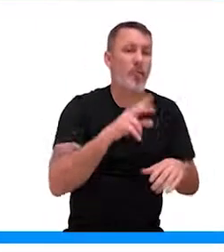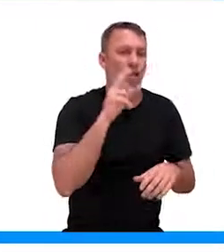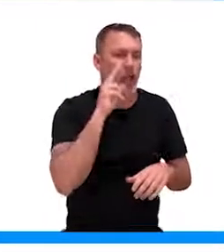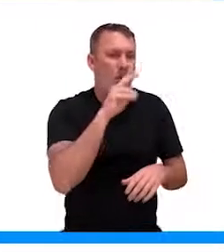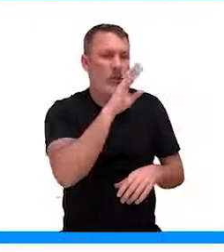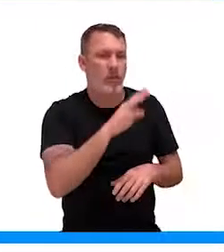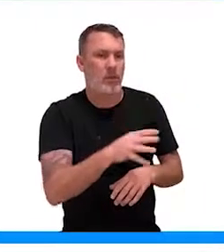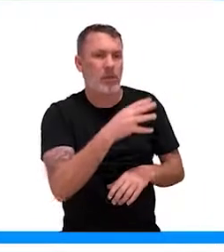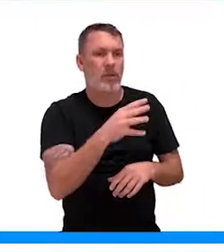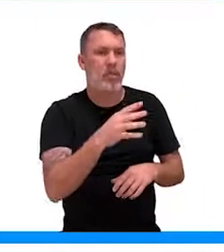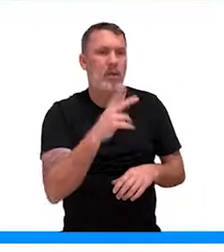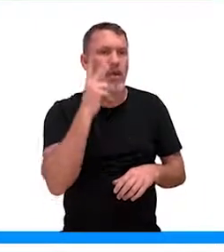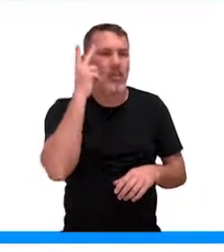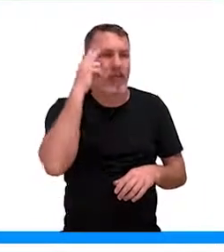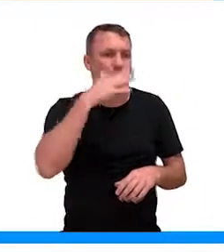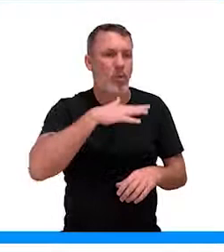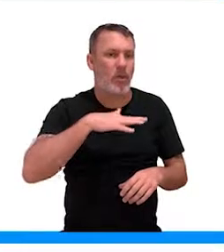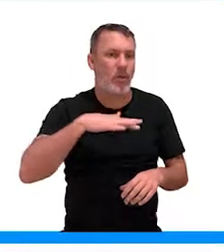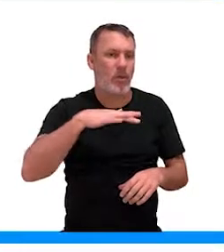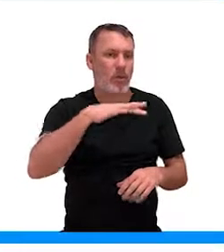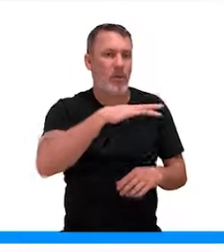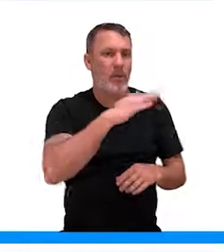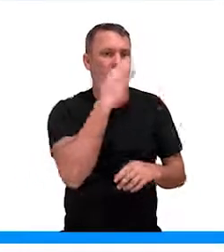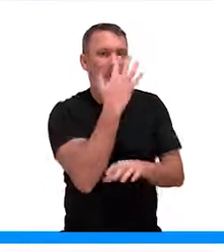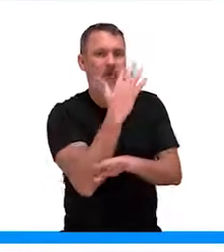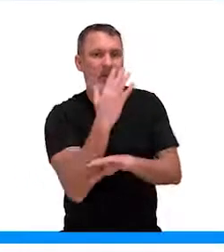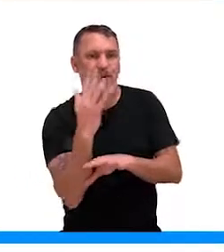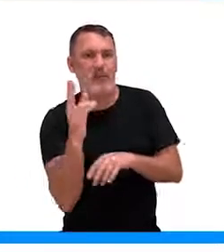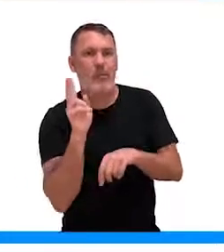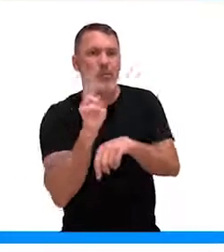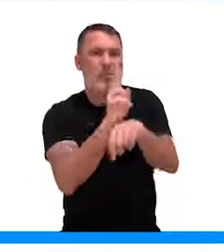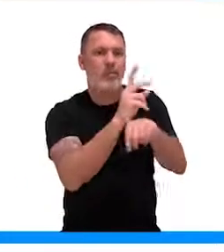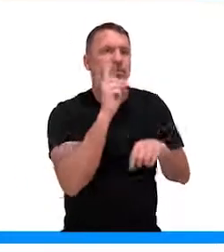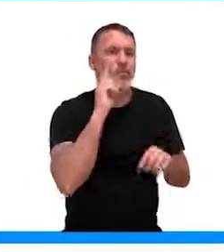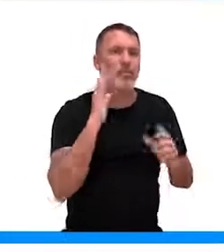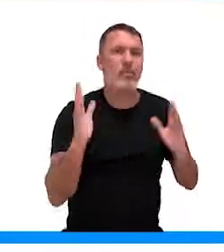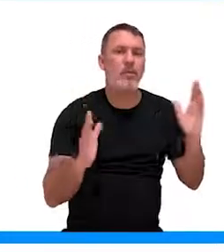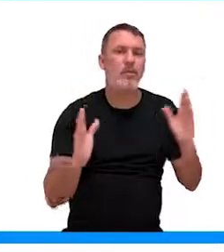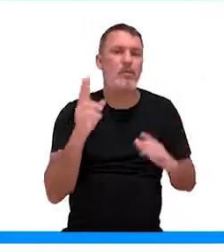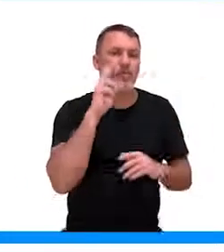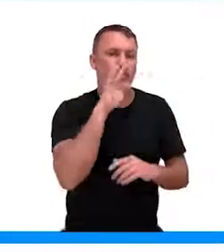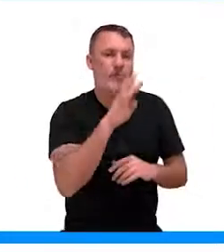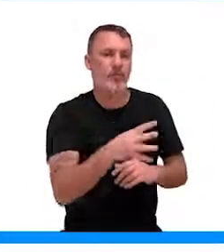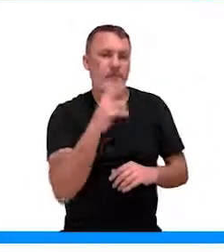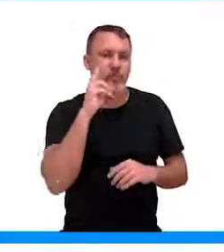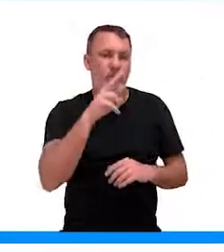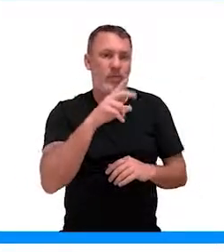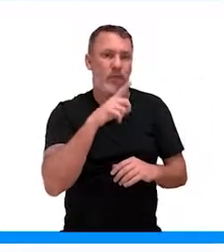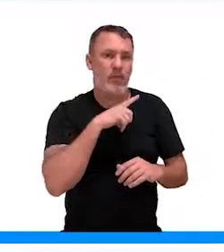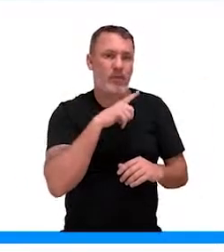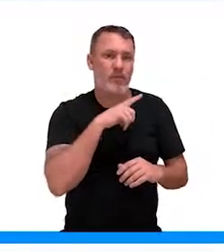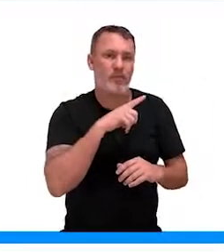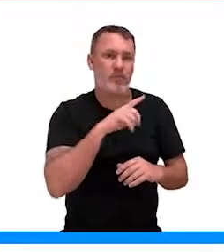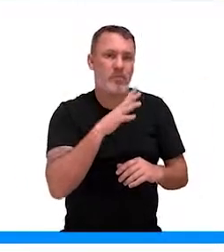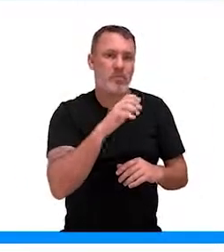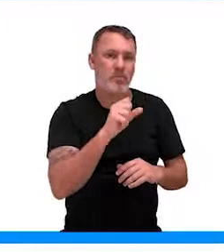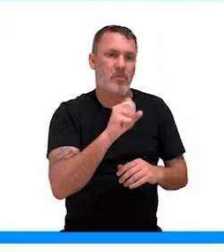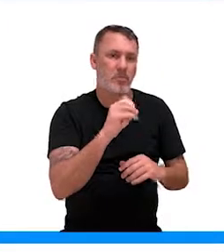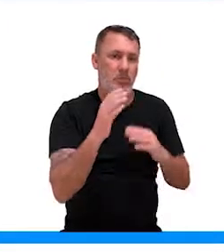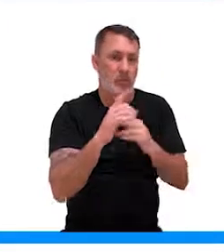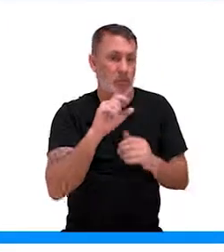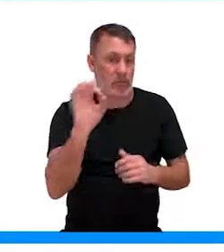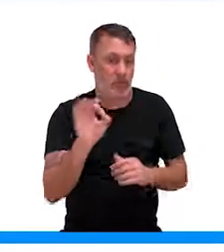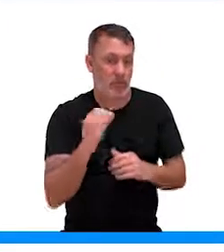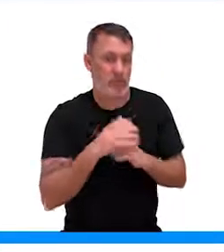com florestas preservadas, tem um nível de retenção aí no local, percentual de chuva, tá? De 80% a 100%, é